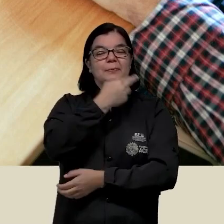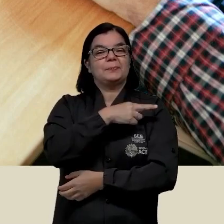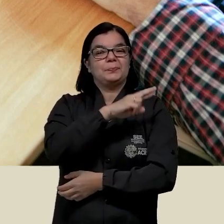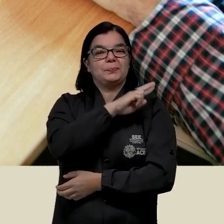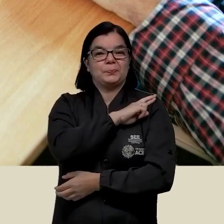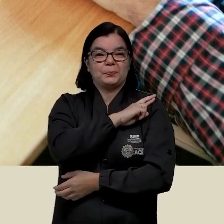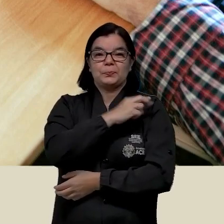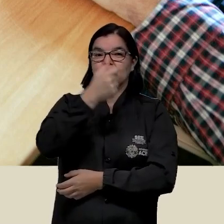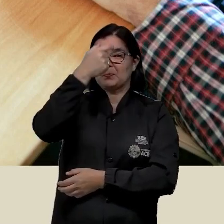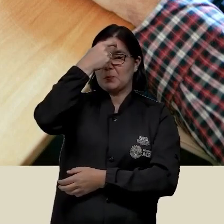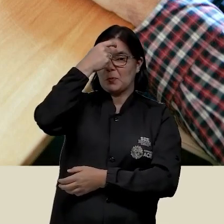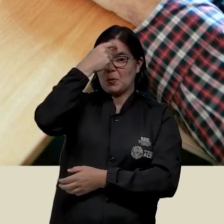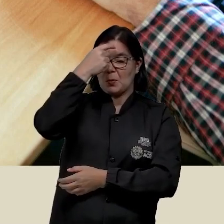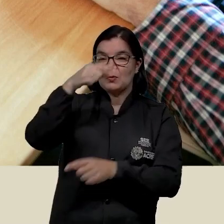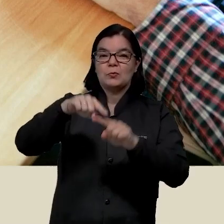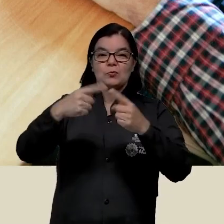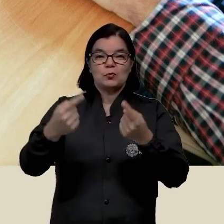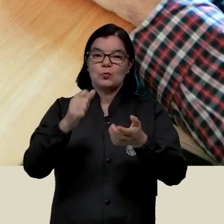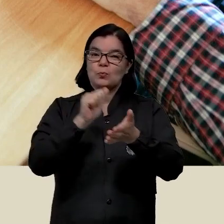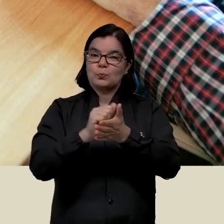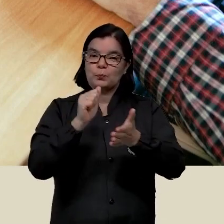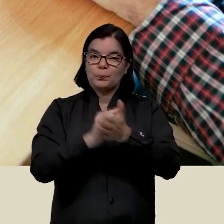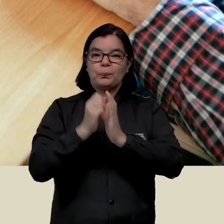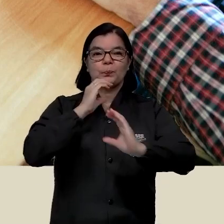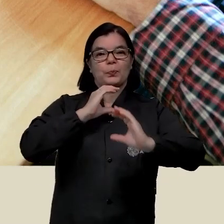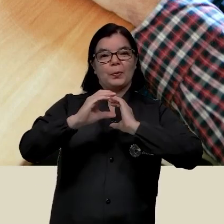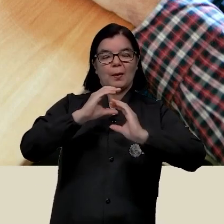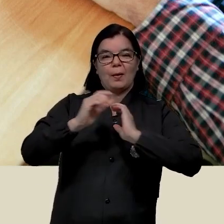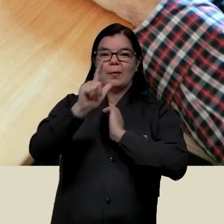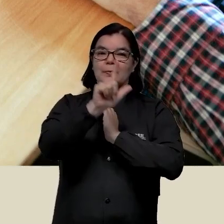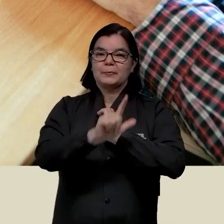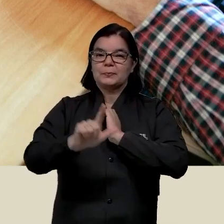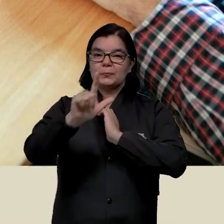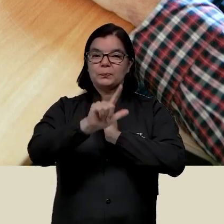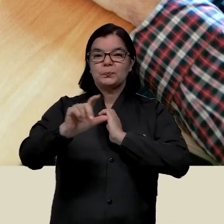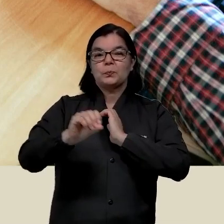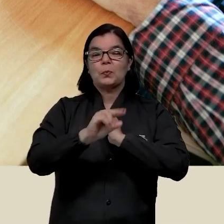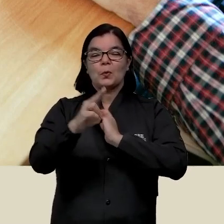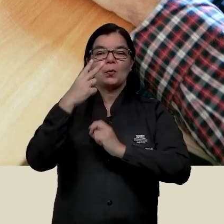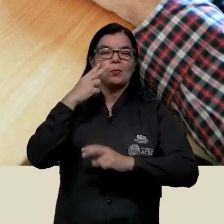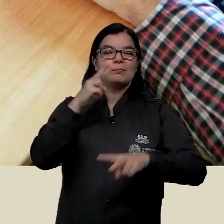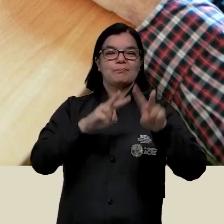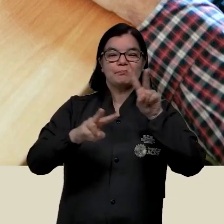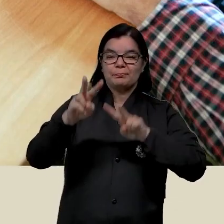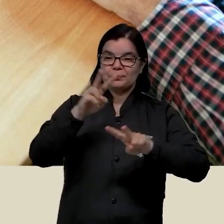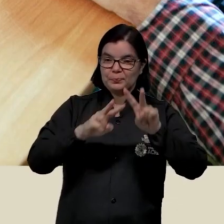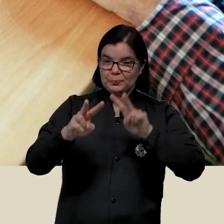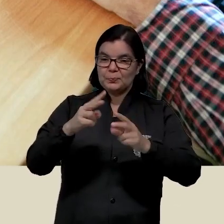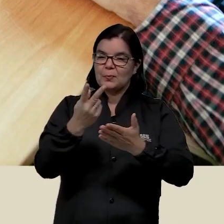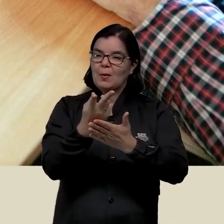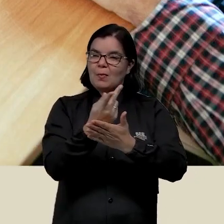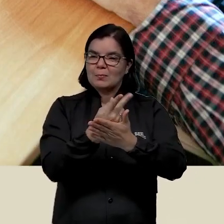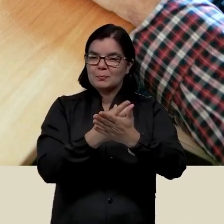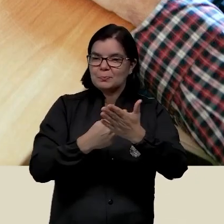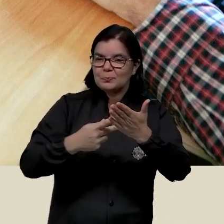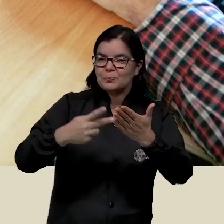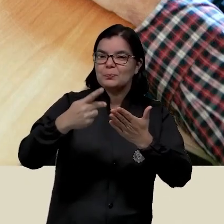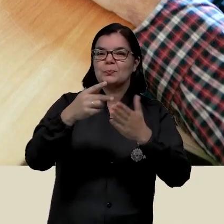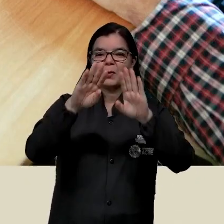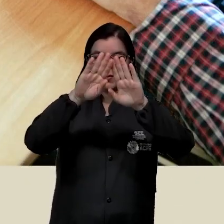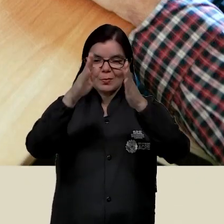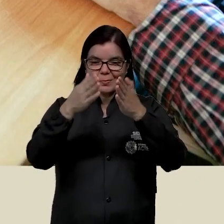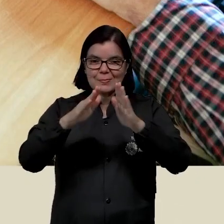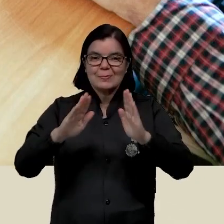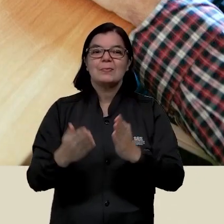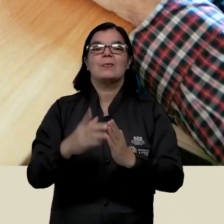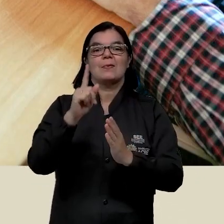responsabilidade intelectual de uma obra, seja ela musical, literária ou visual, que é o caso das pinturas, das esculturas,